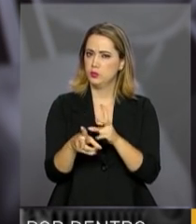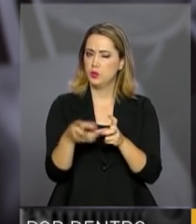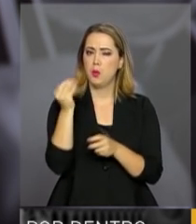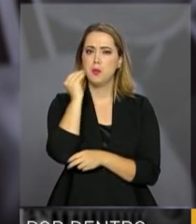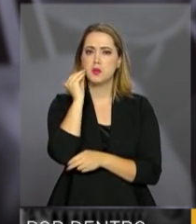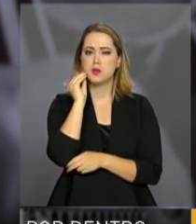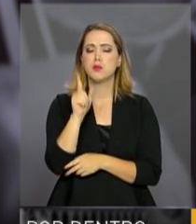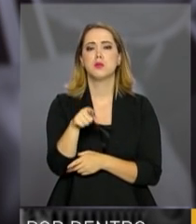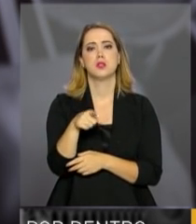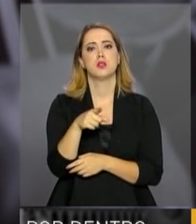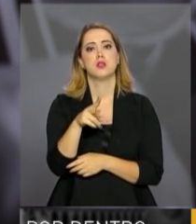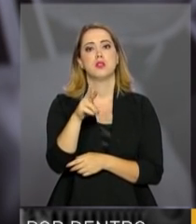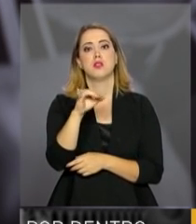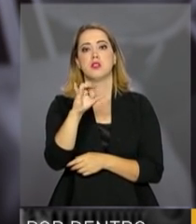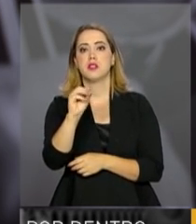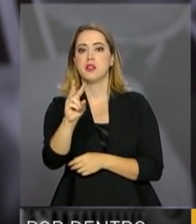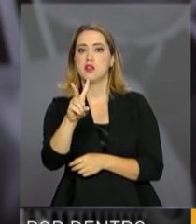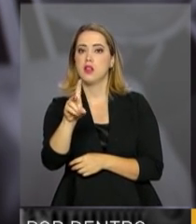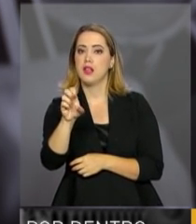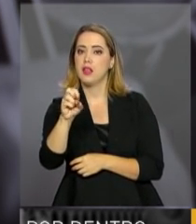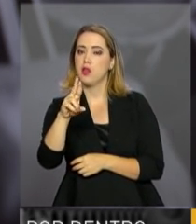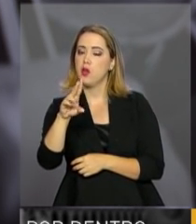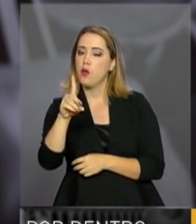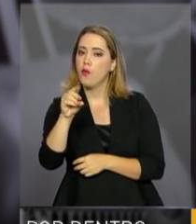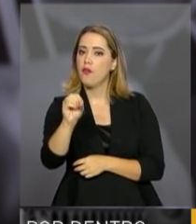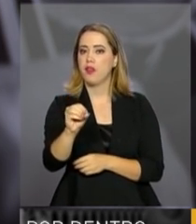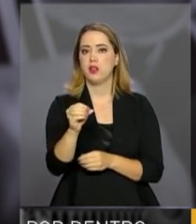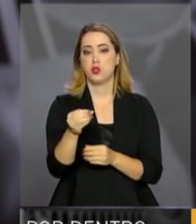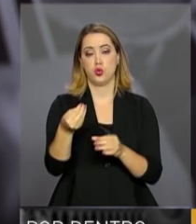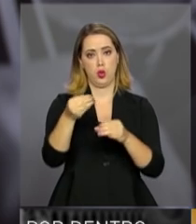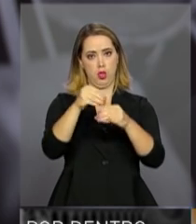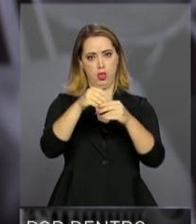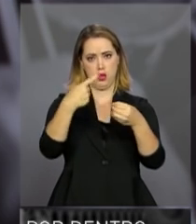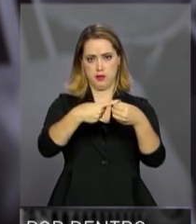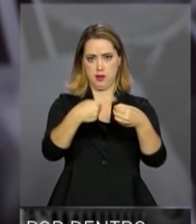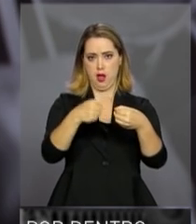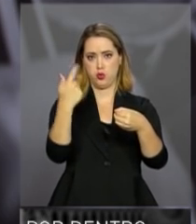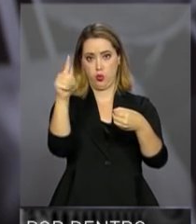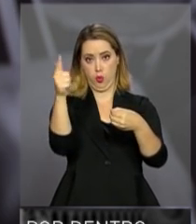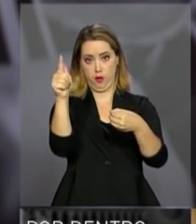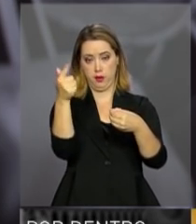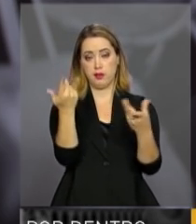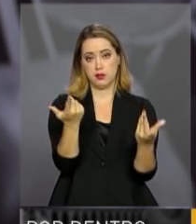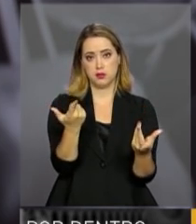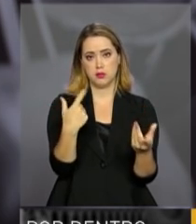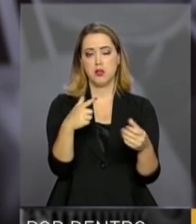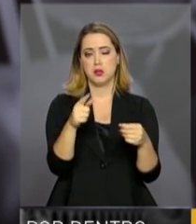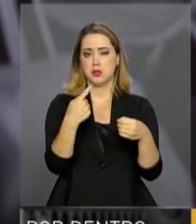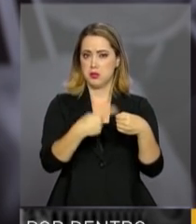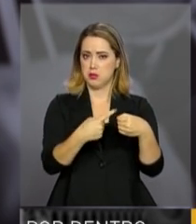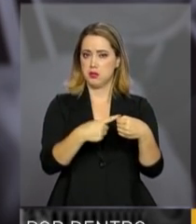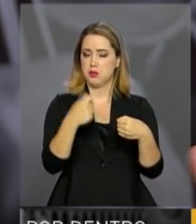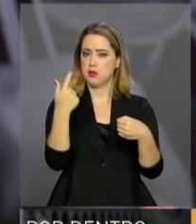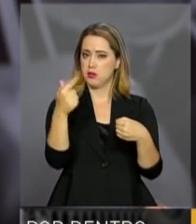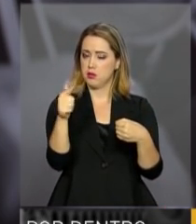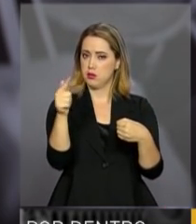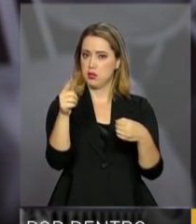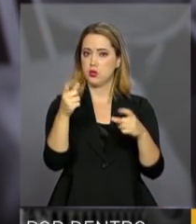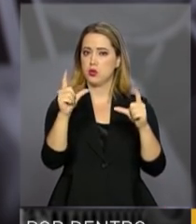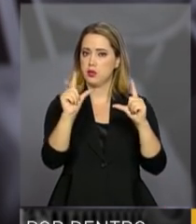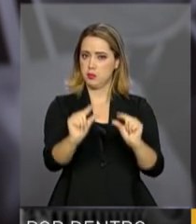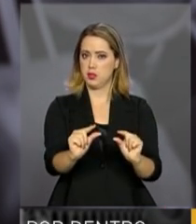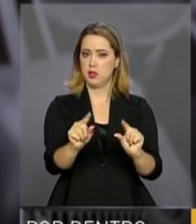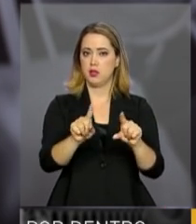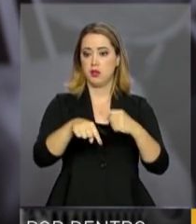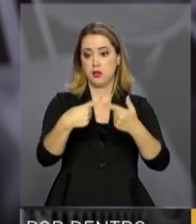experiência piloto em Rio Verde, uma cidade de Goiás. Experiência piloto, uma cidade pequena. Posteriormente, aqui em